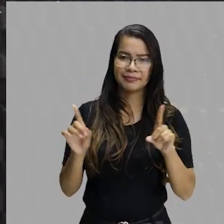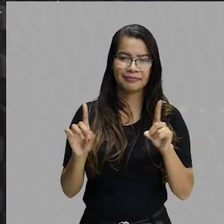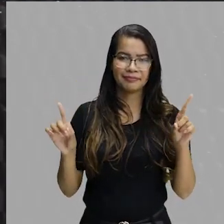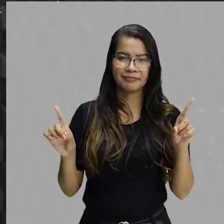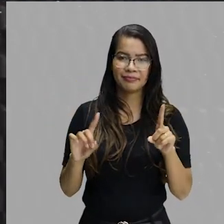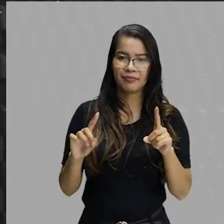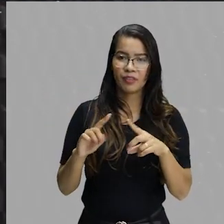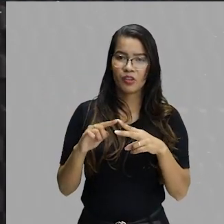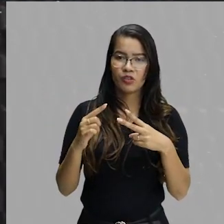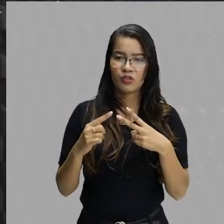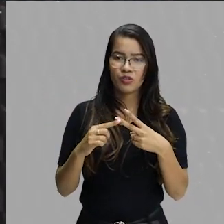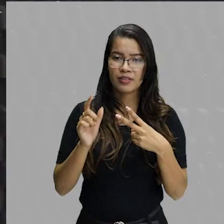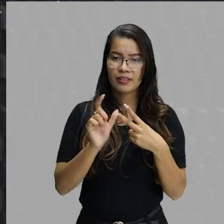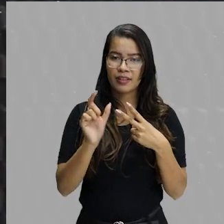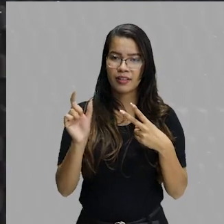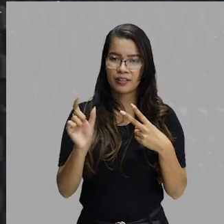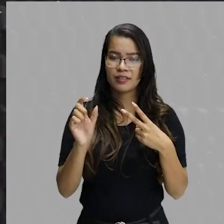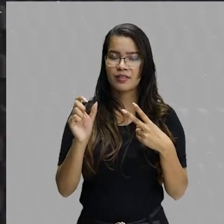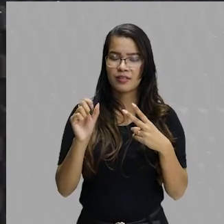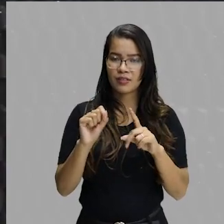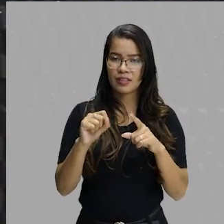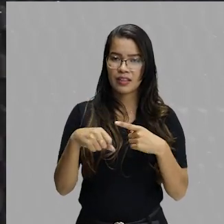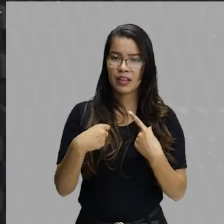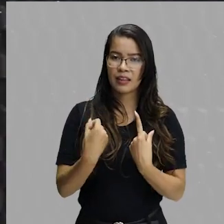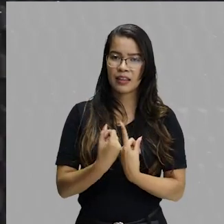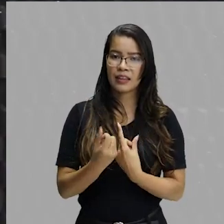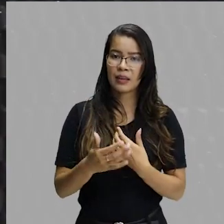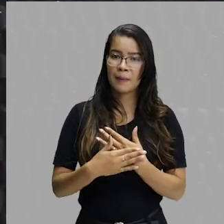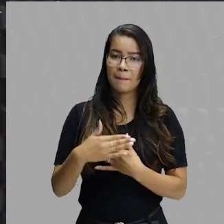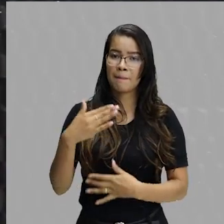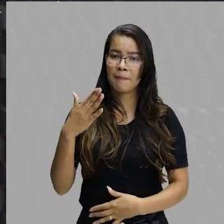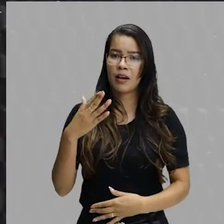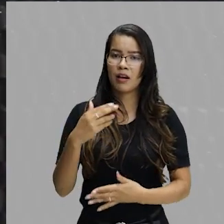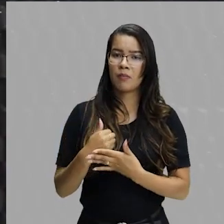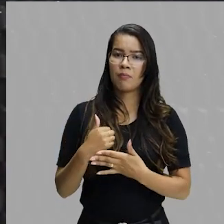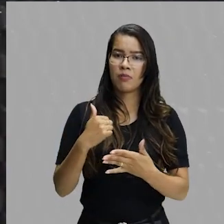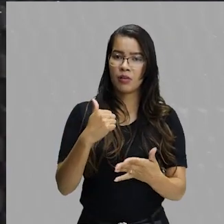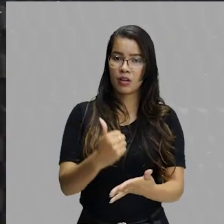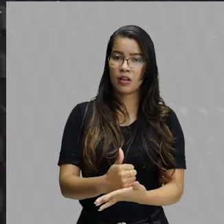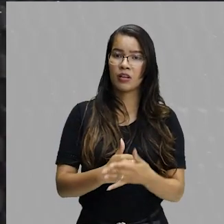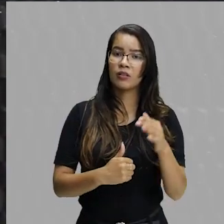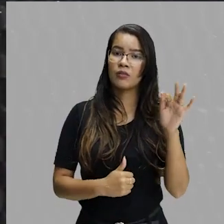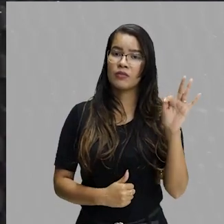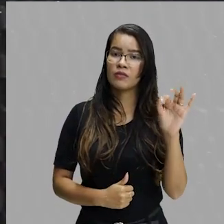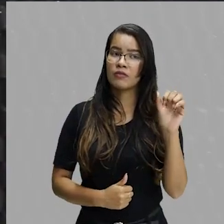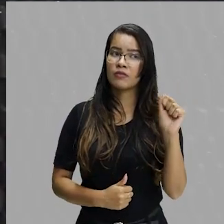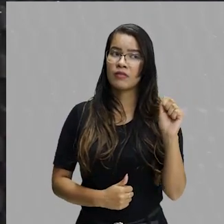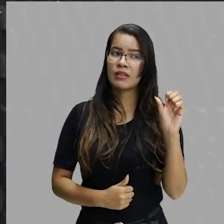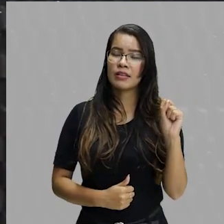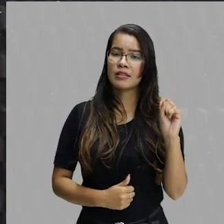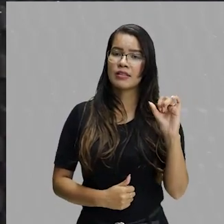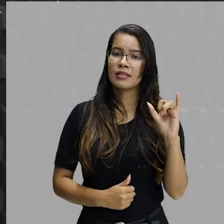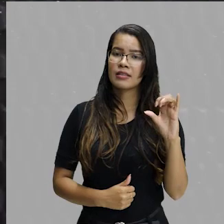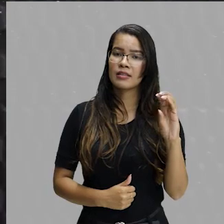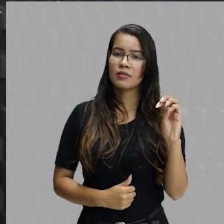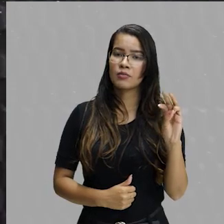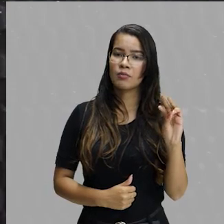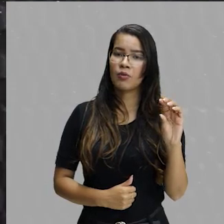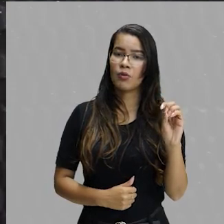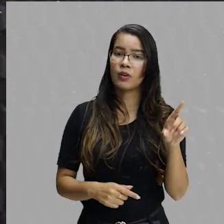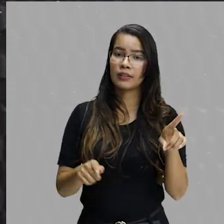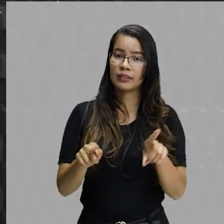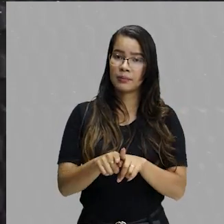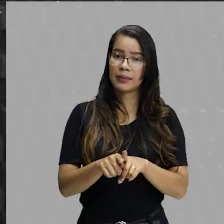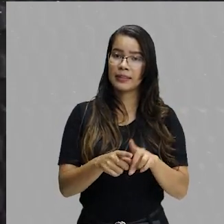setores da sociedade que mais apoiaram a escalada do fascismo ao poder na Itália e do nazismo